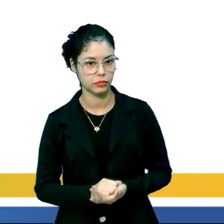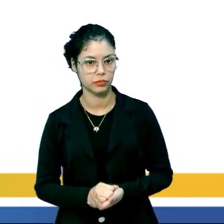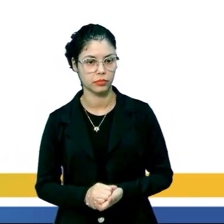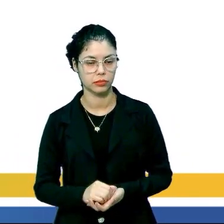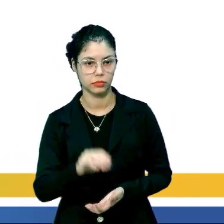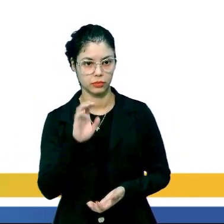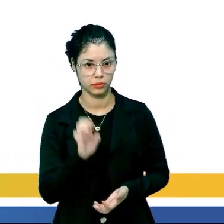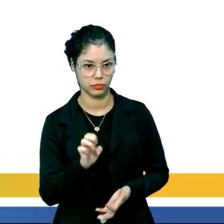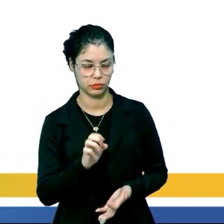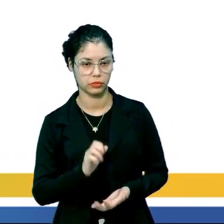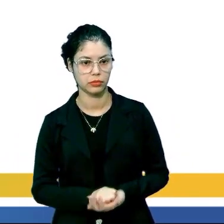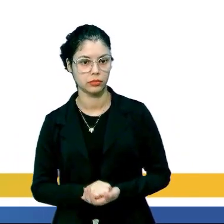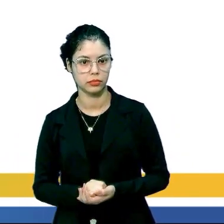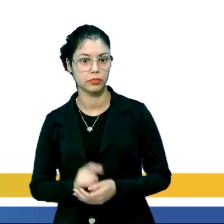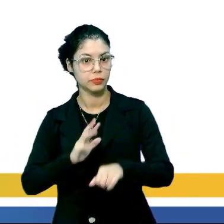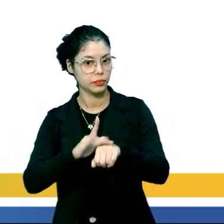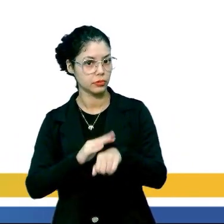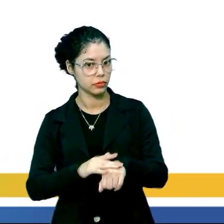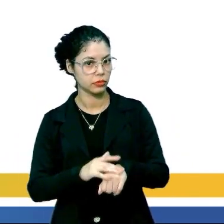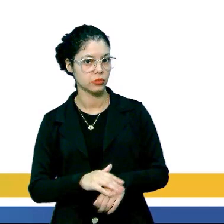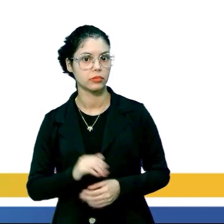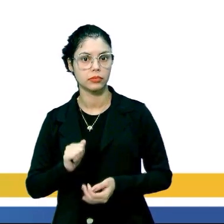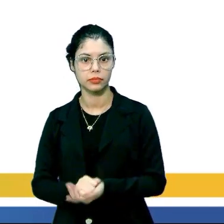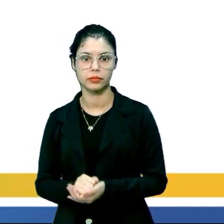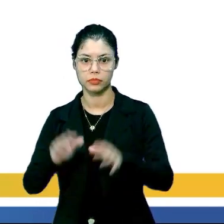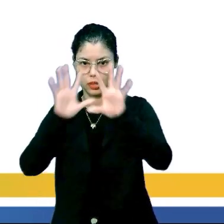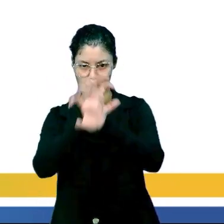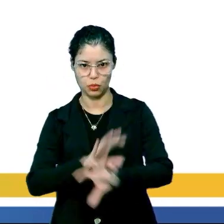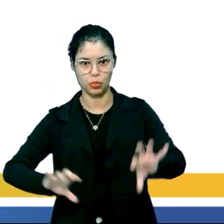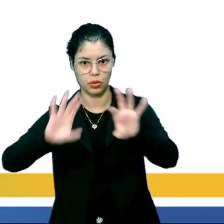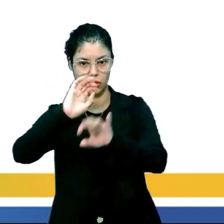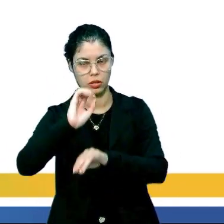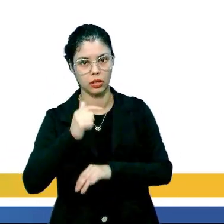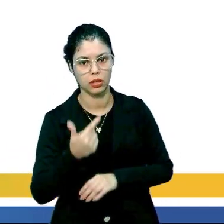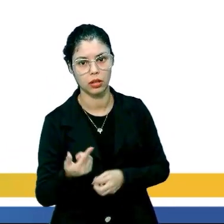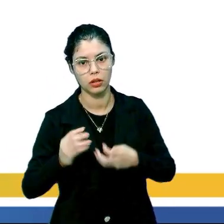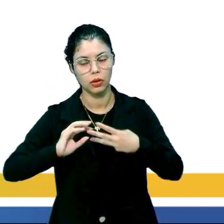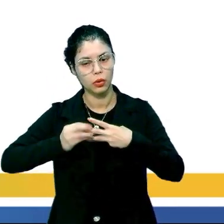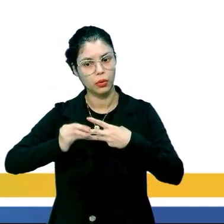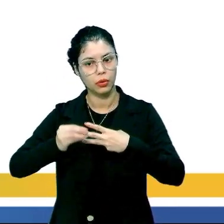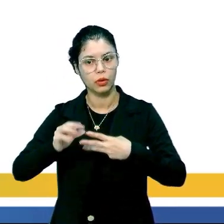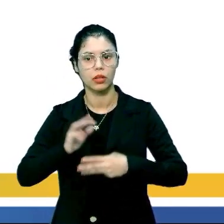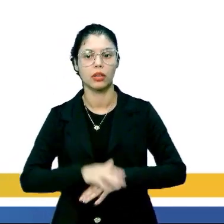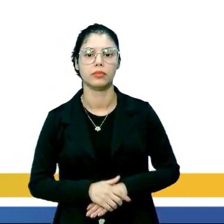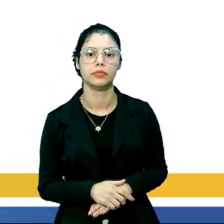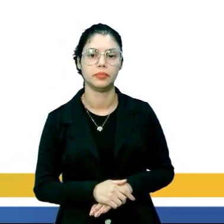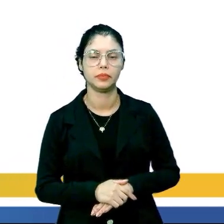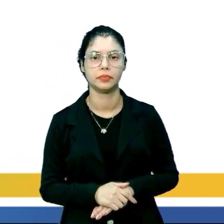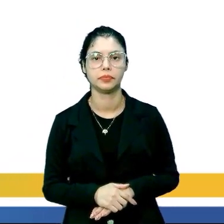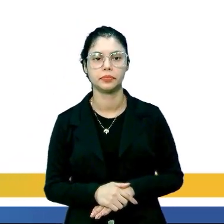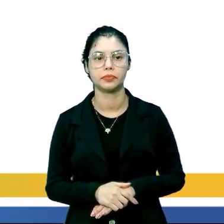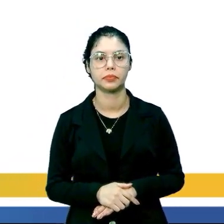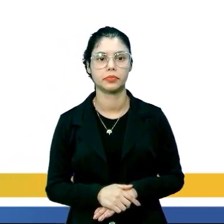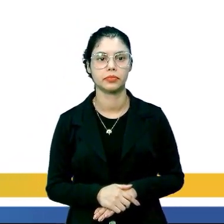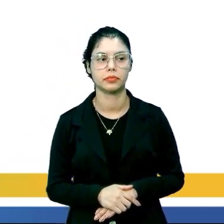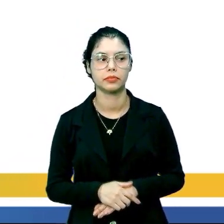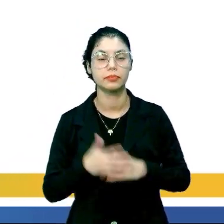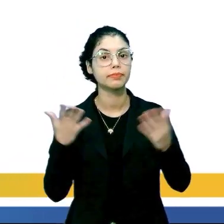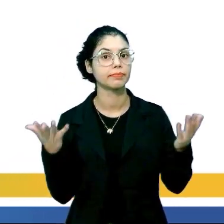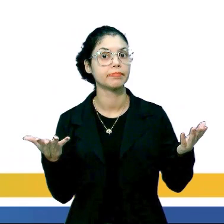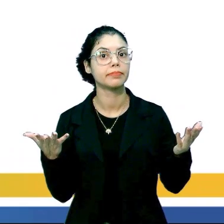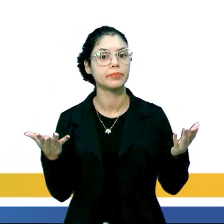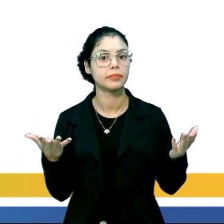baço? Alternativa E, a doença afeta a tomada de gás oxigênio pelas células. E